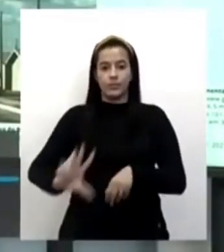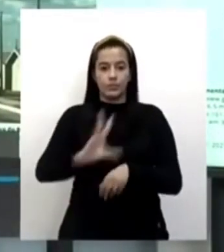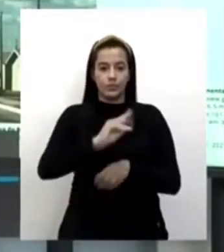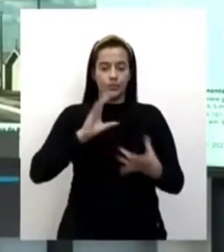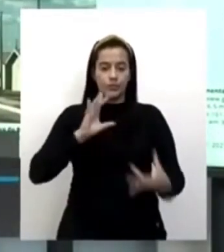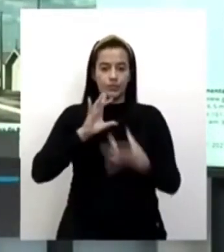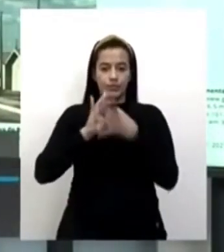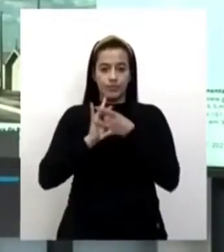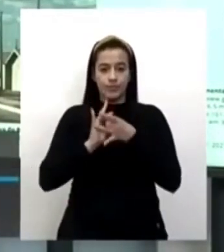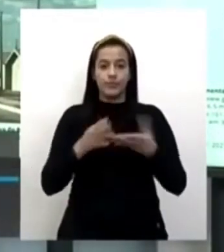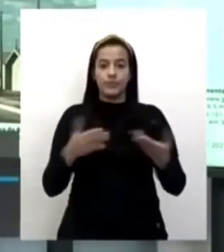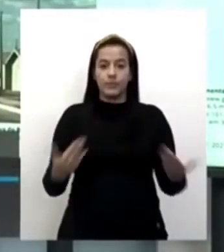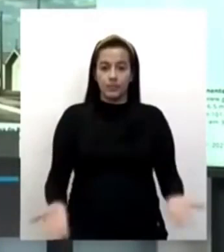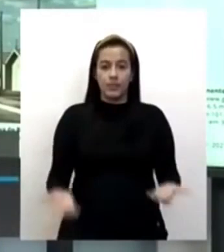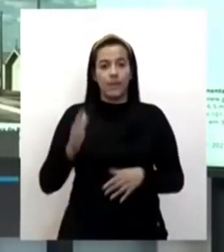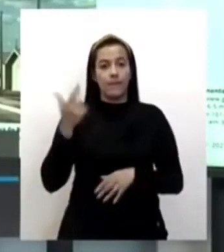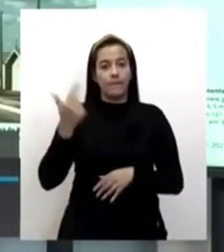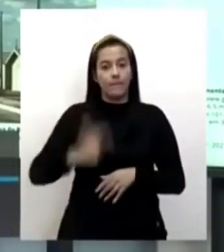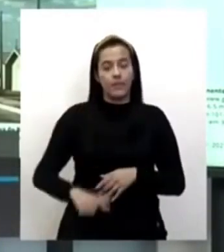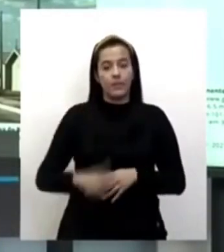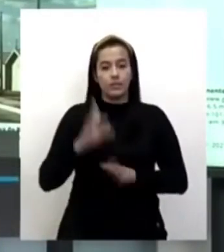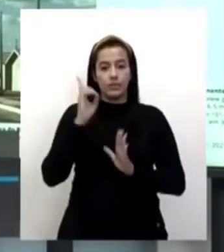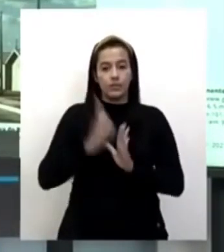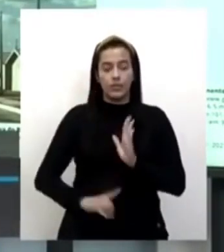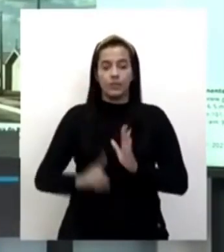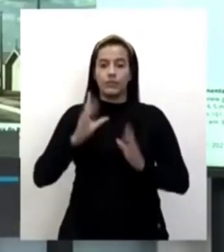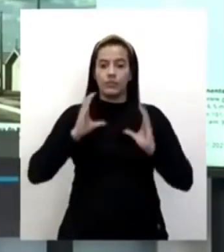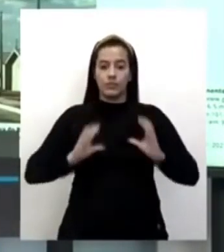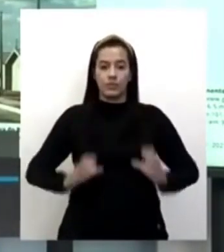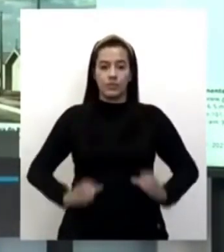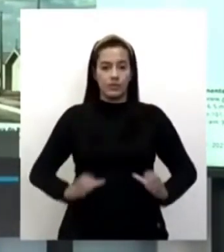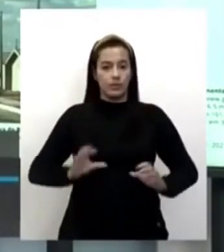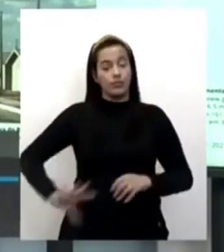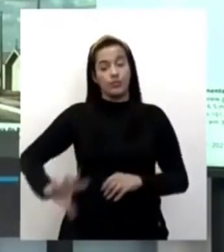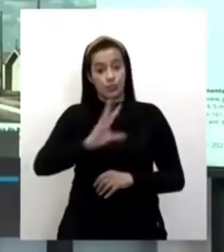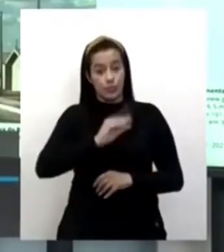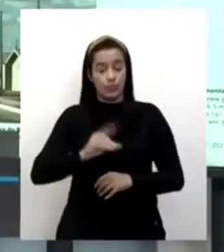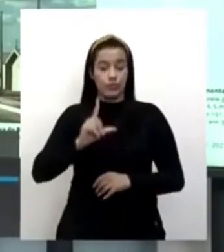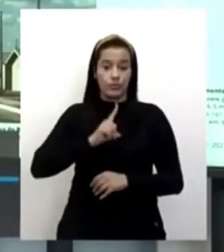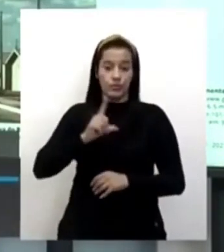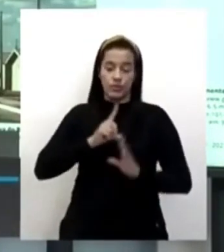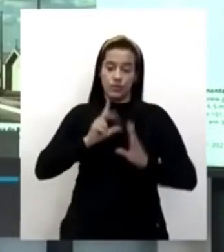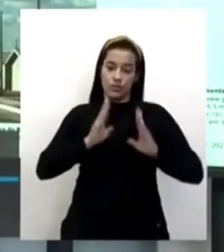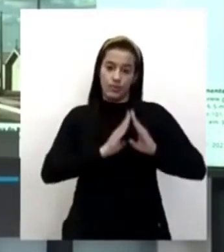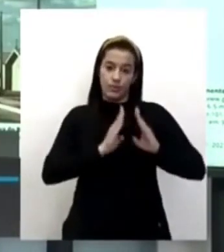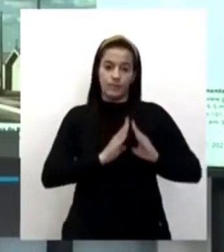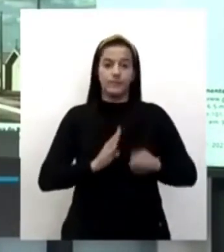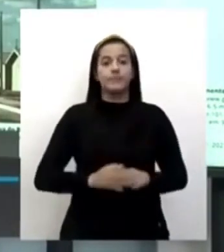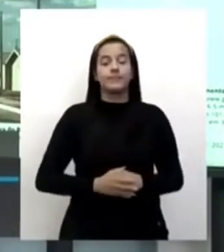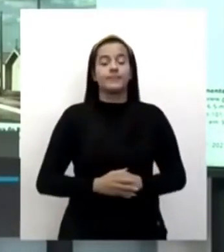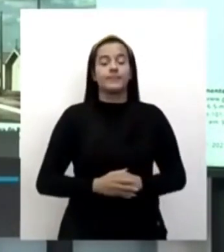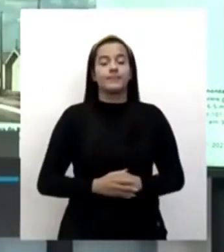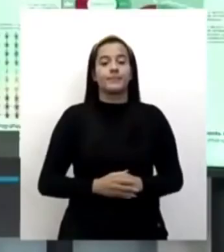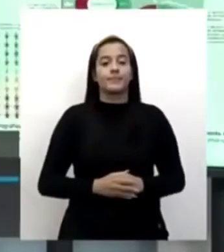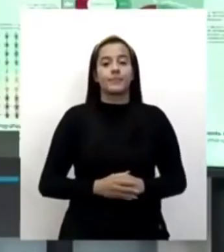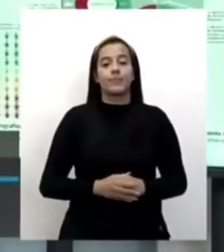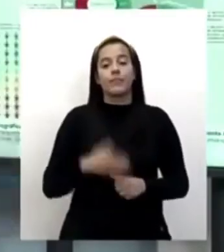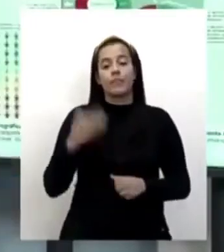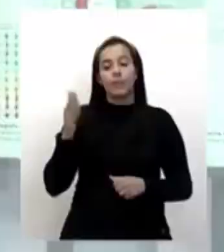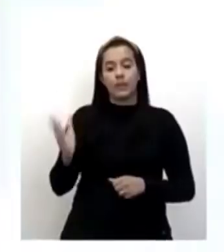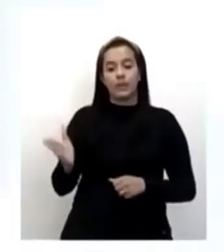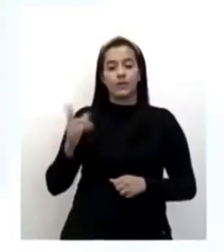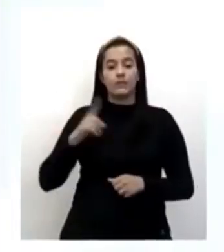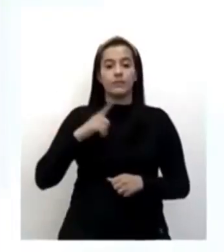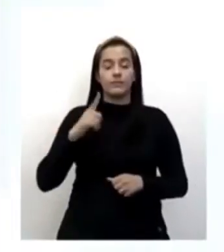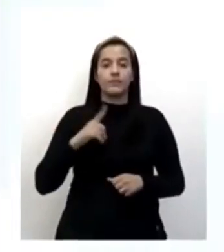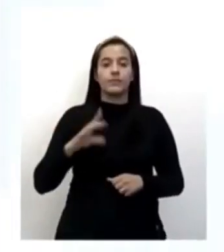Mas, né, uma situação que é direito do cidadão, né, e dever do Estado aí, tá? Vamos lá para a próxima tela. Nós